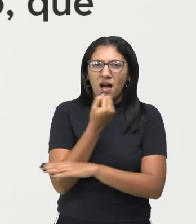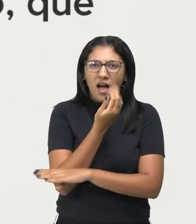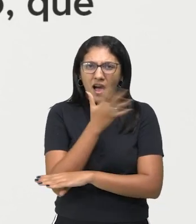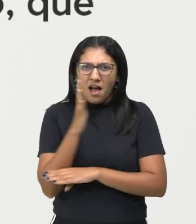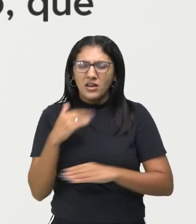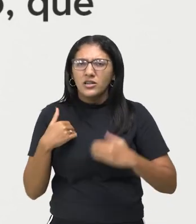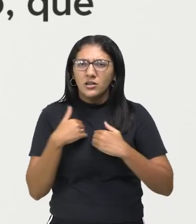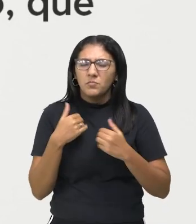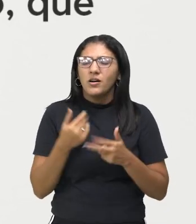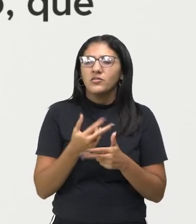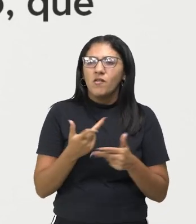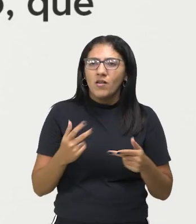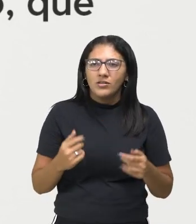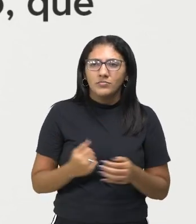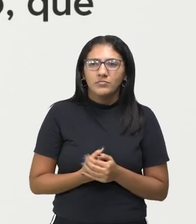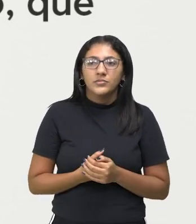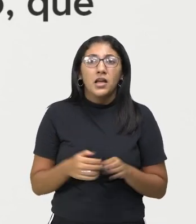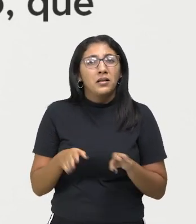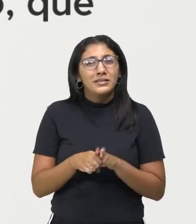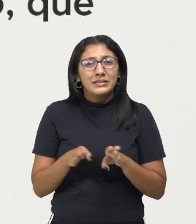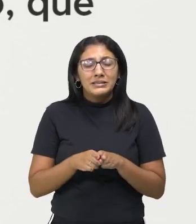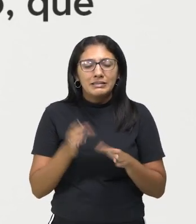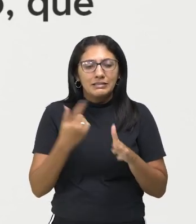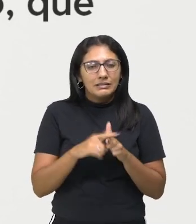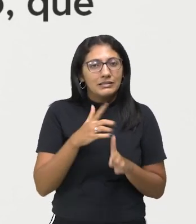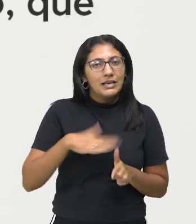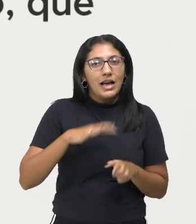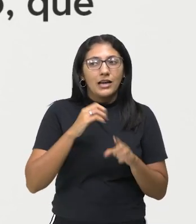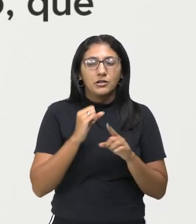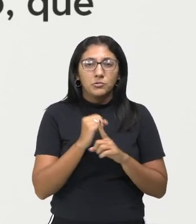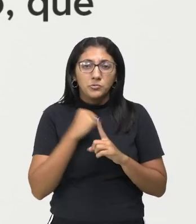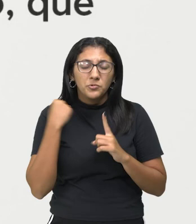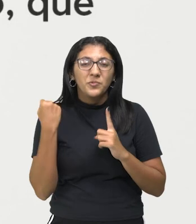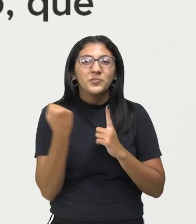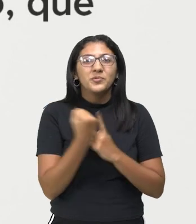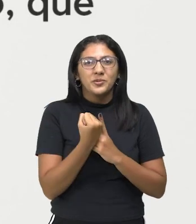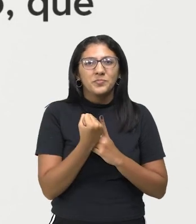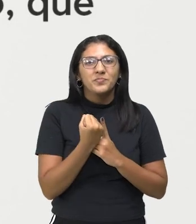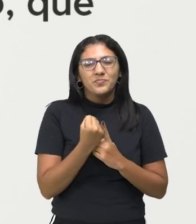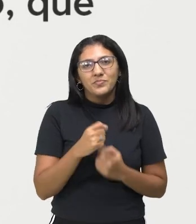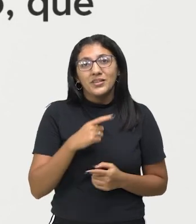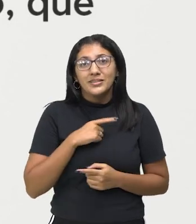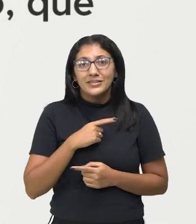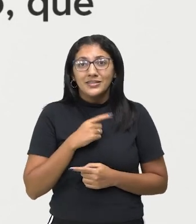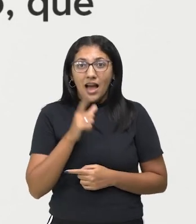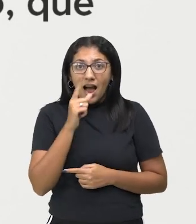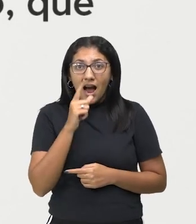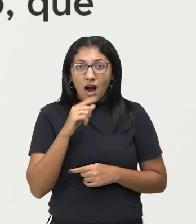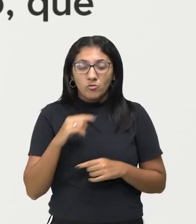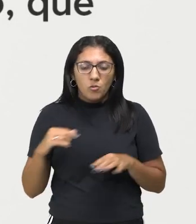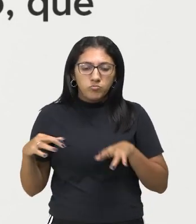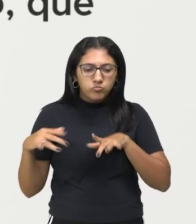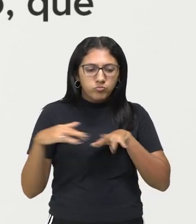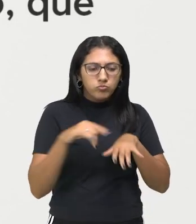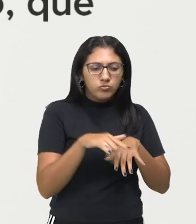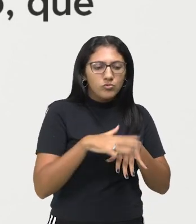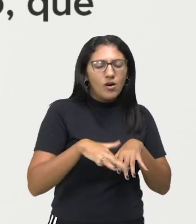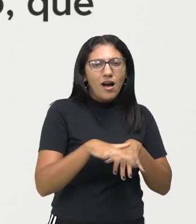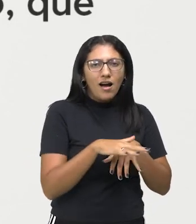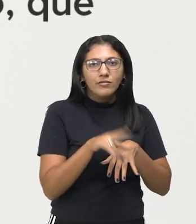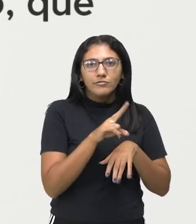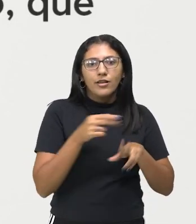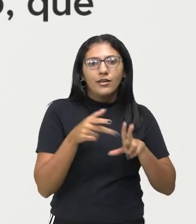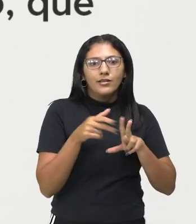vegetação, ok? E também é uma tragédia social porque ela inundou a área que era utilizada pelos indígenas para caçar, para